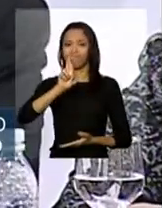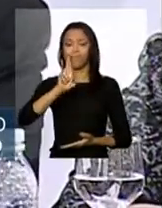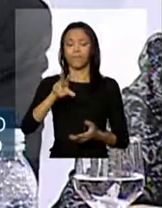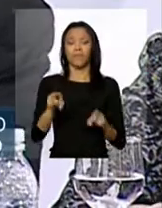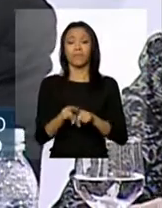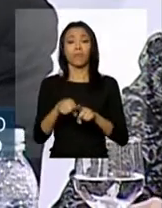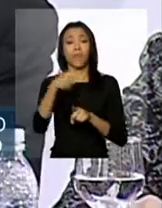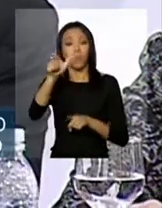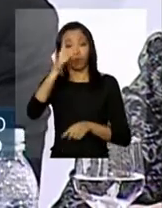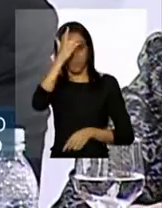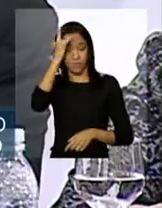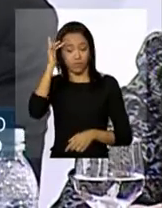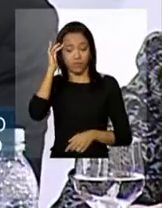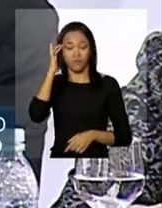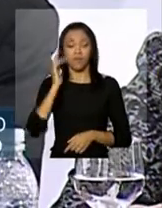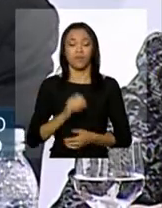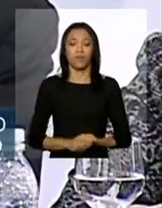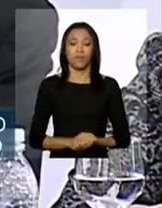querida